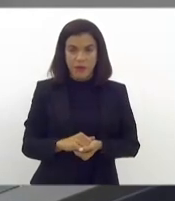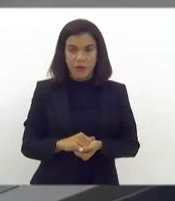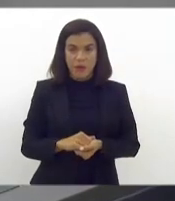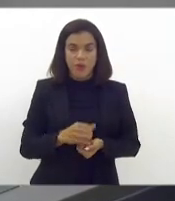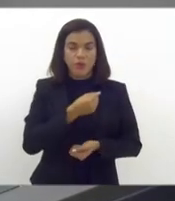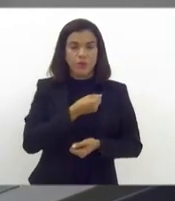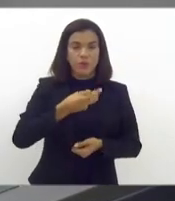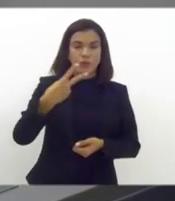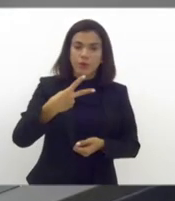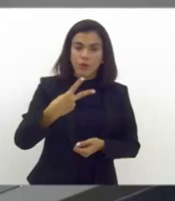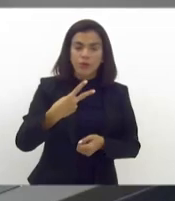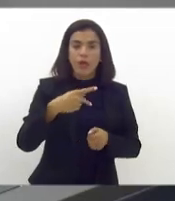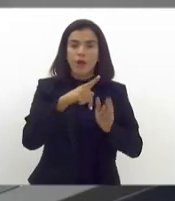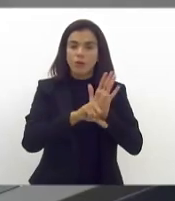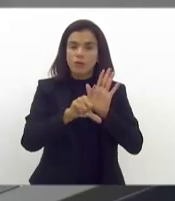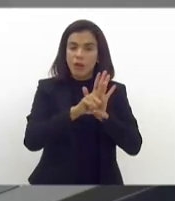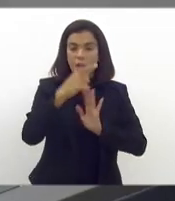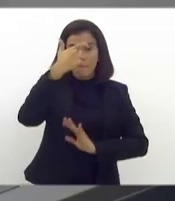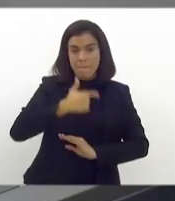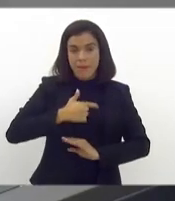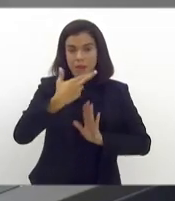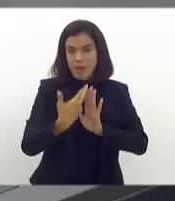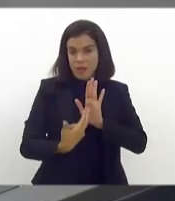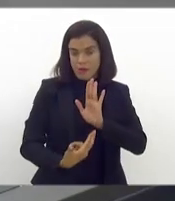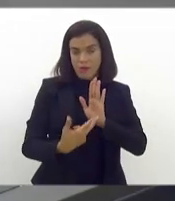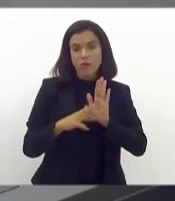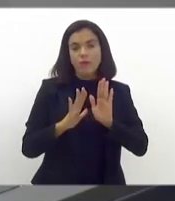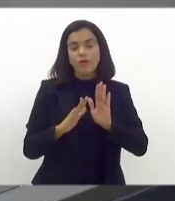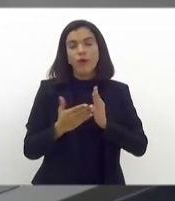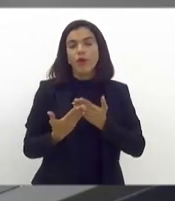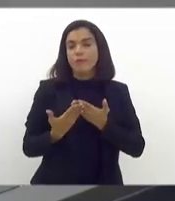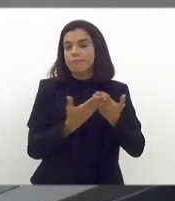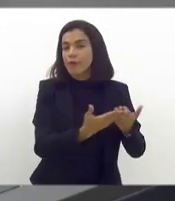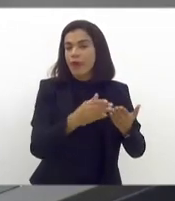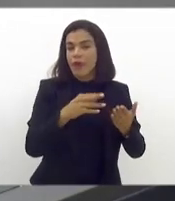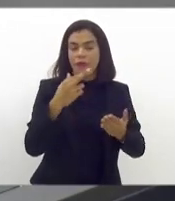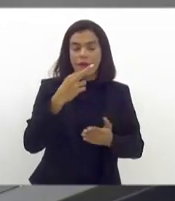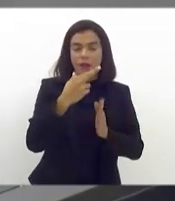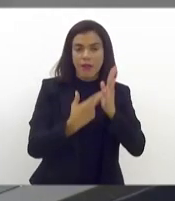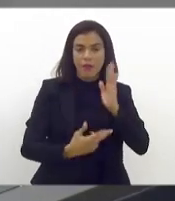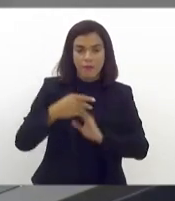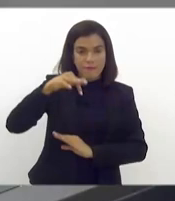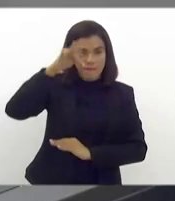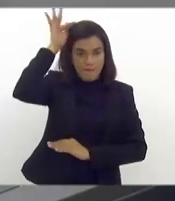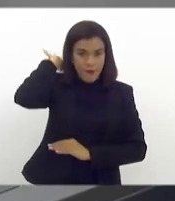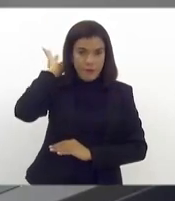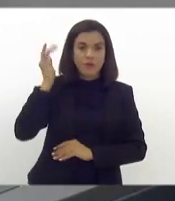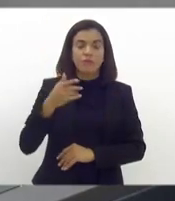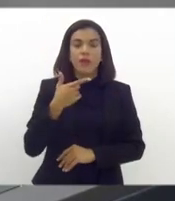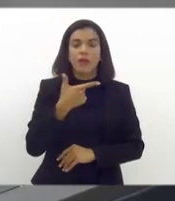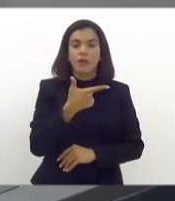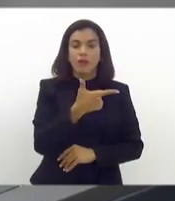item 2 era um projeto que estava sobre minha relatoria, foi designado o relator Fred Pacheco. Trata-se do PL 3019